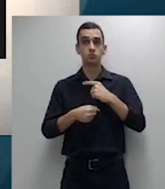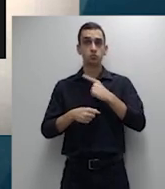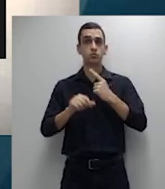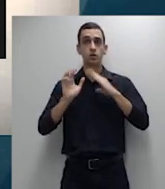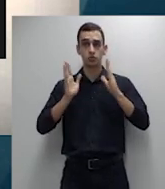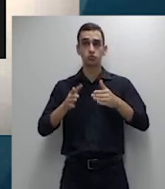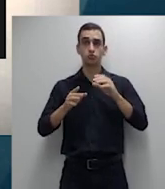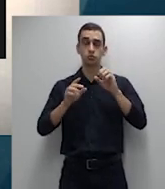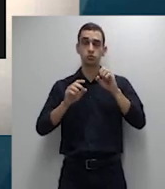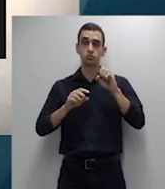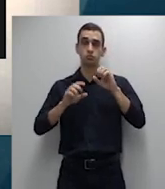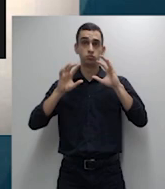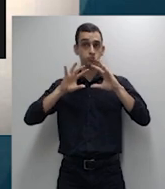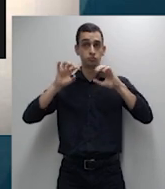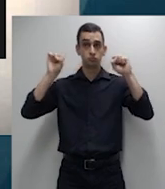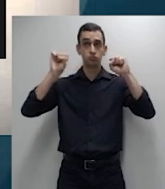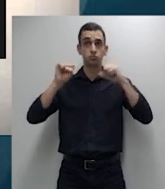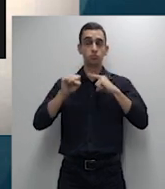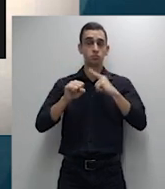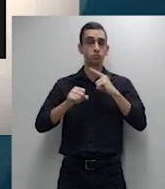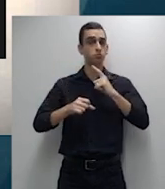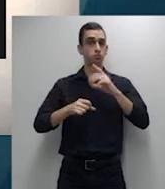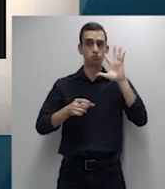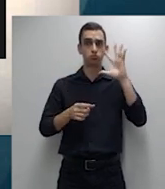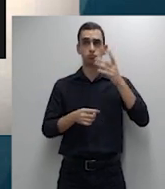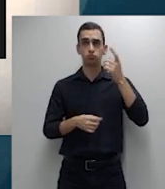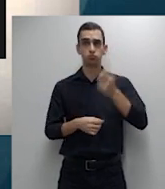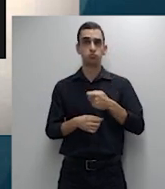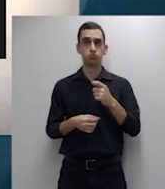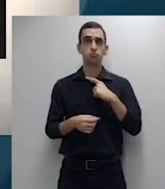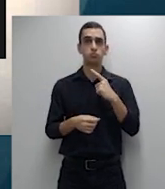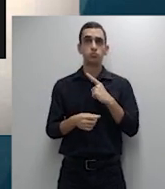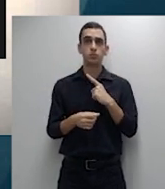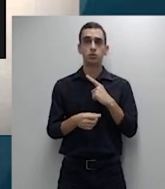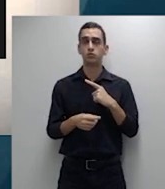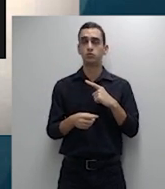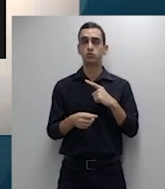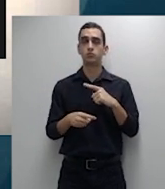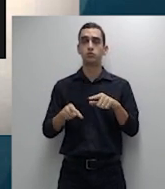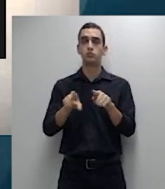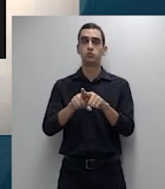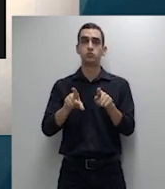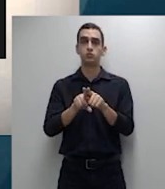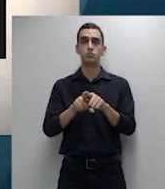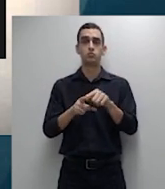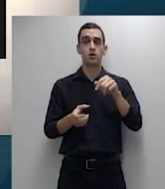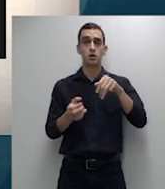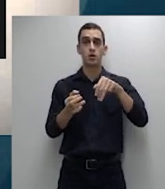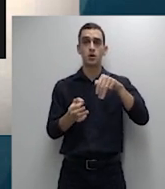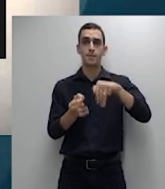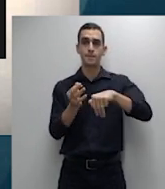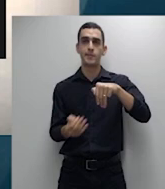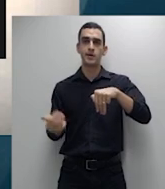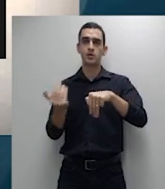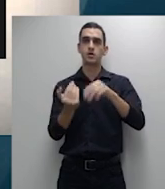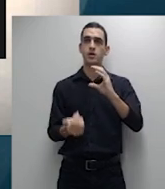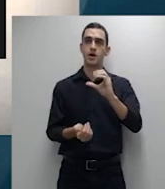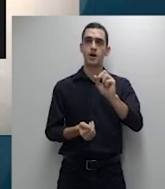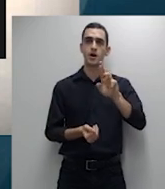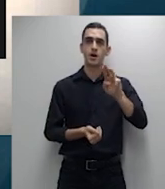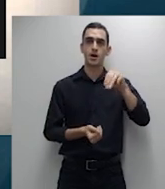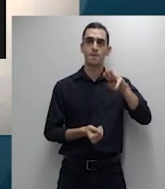Supremo pela lupa rosa bebê e pela ministra Cármen Lúcia em outro julgamento